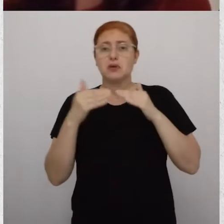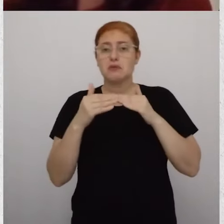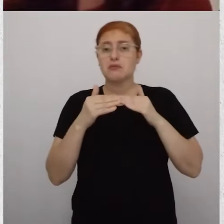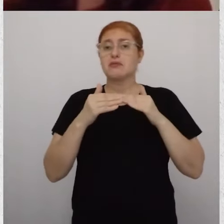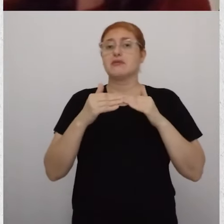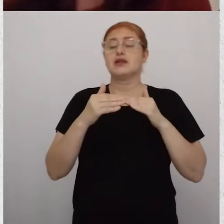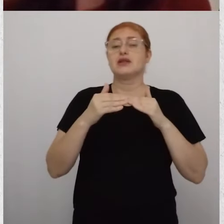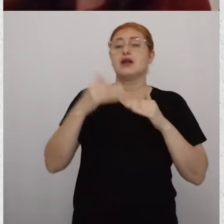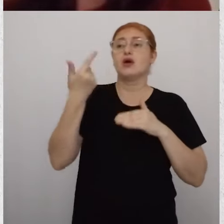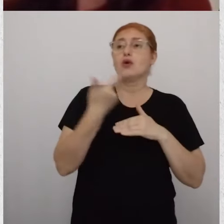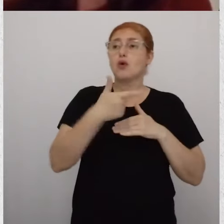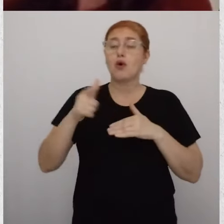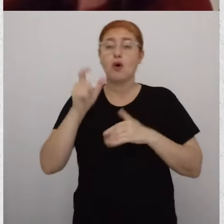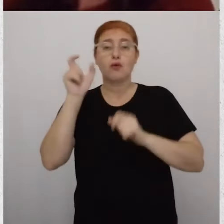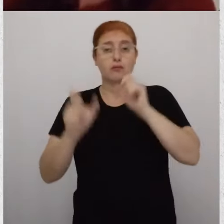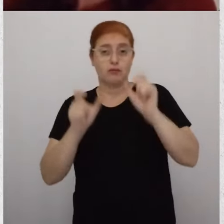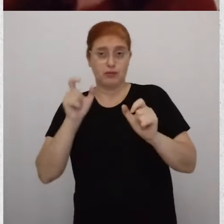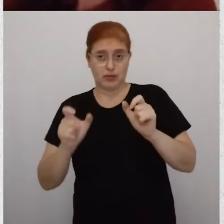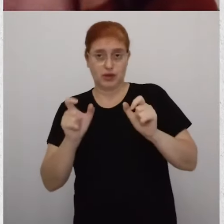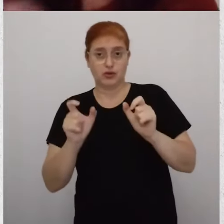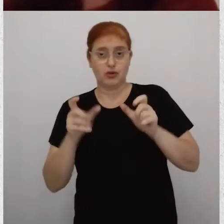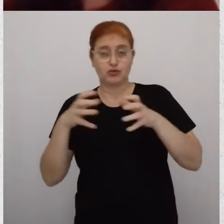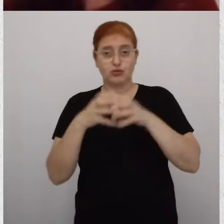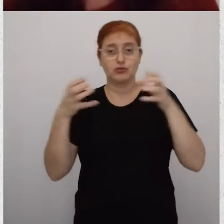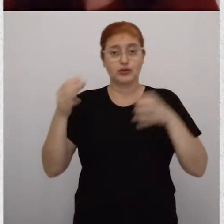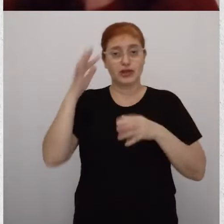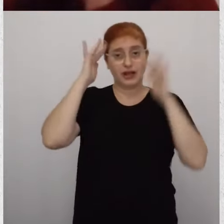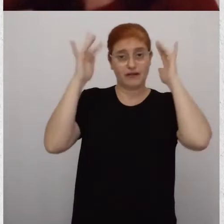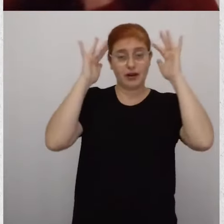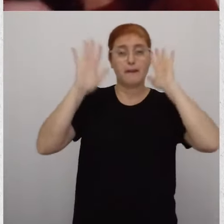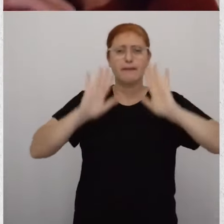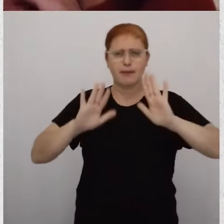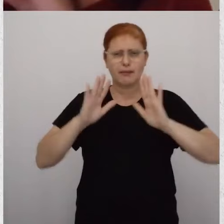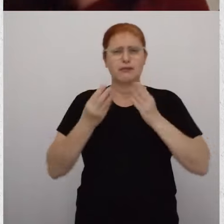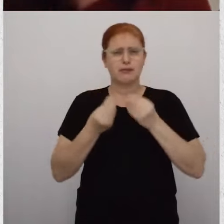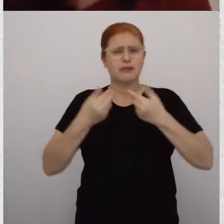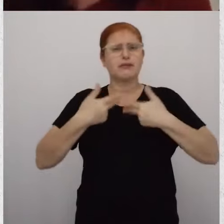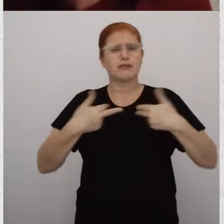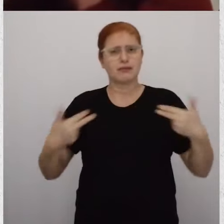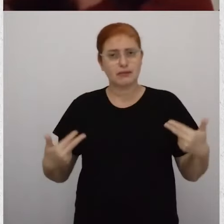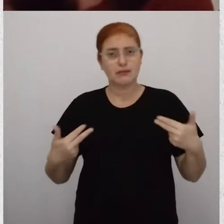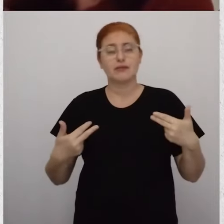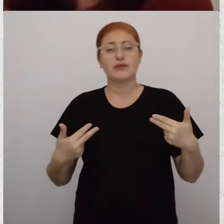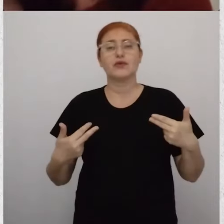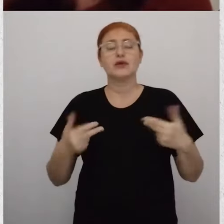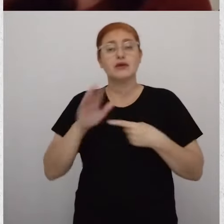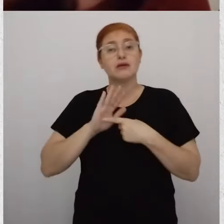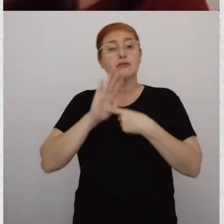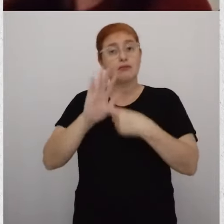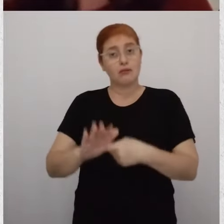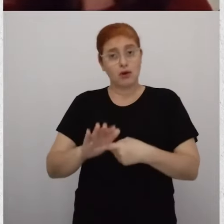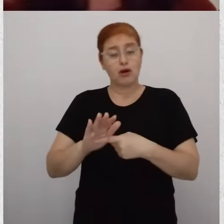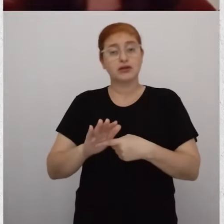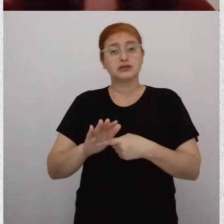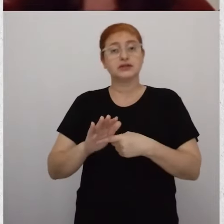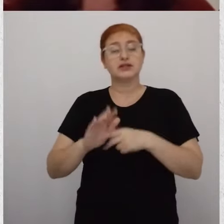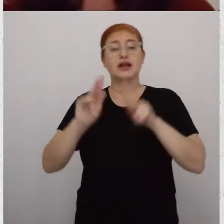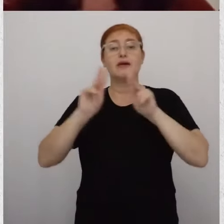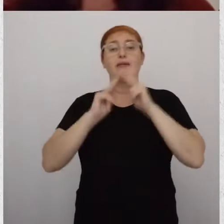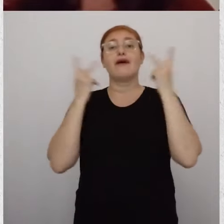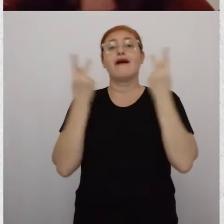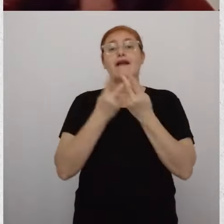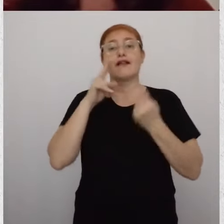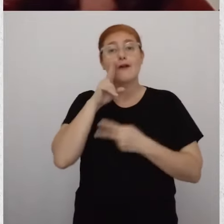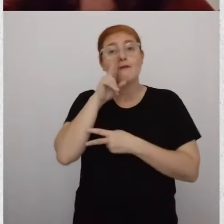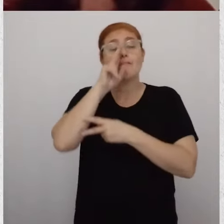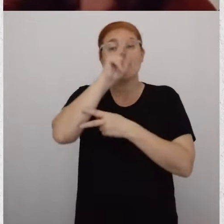necessariamente as experiências do grupo de autorreflexão, mas muita coisa ainda traz uma herança muito forte do que